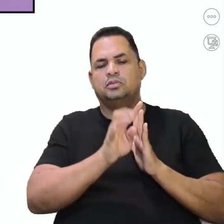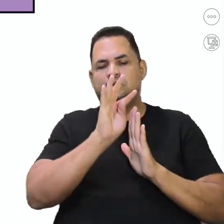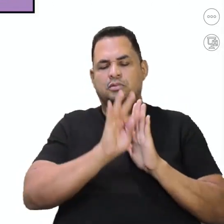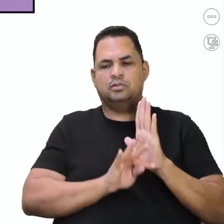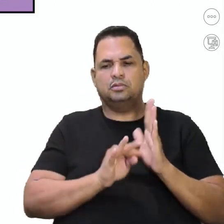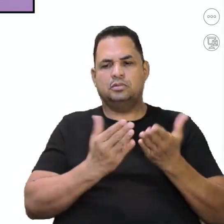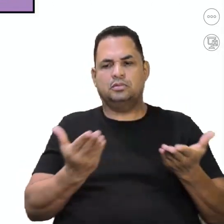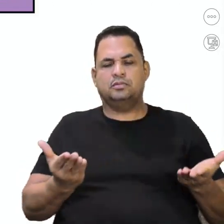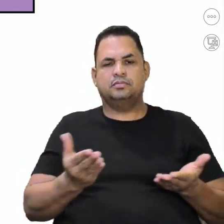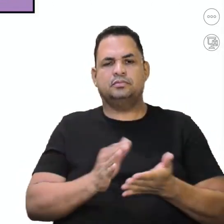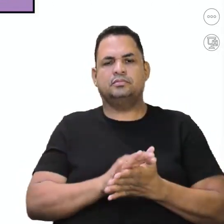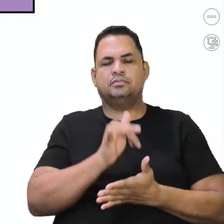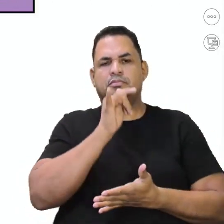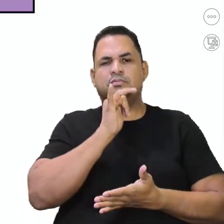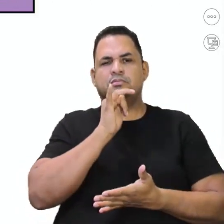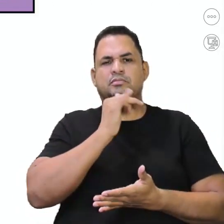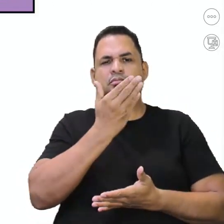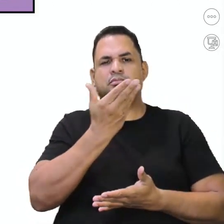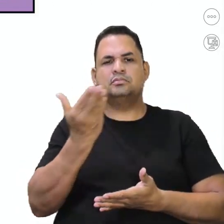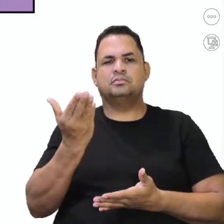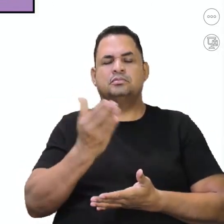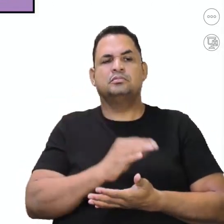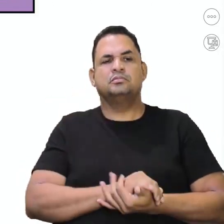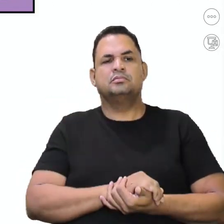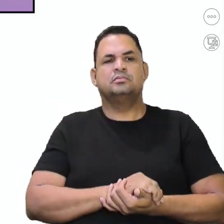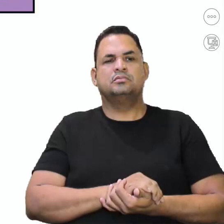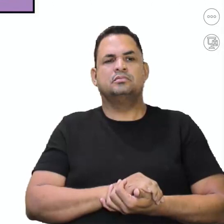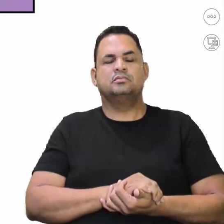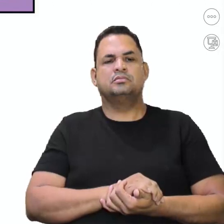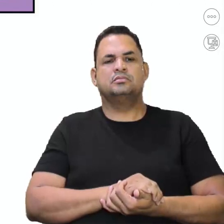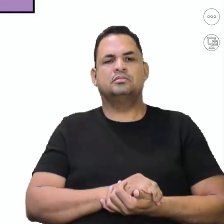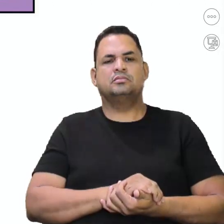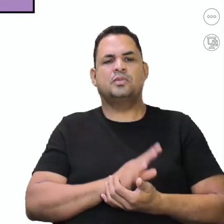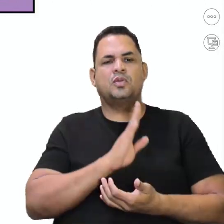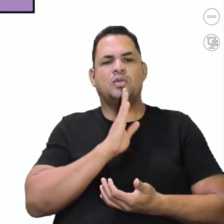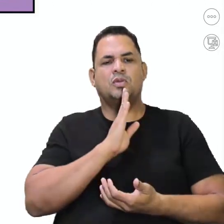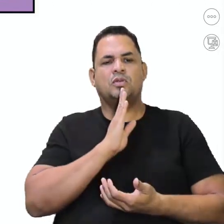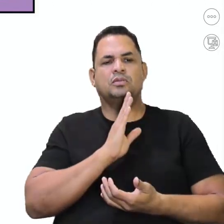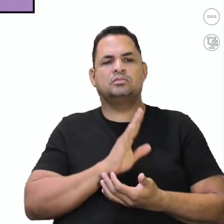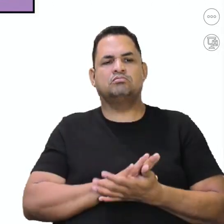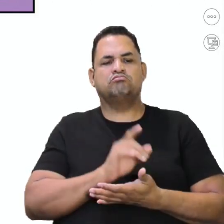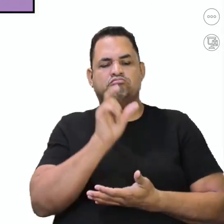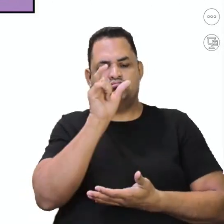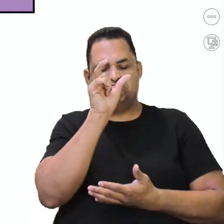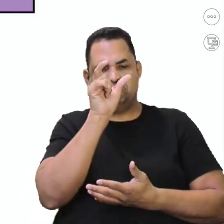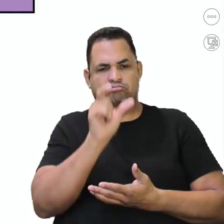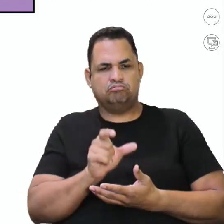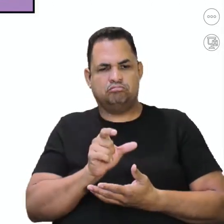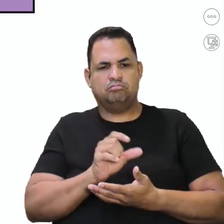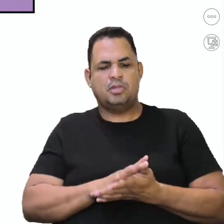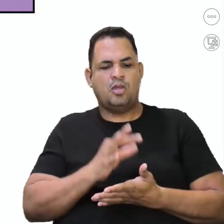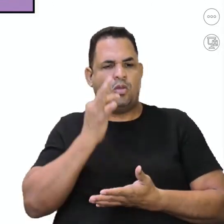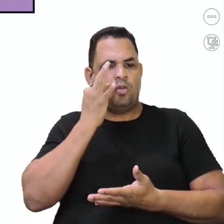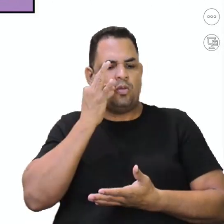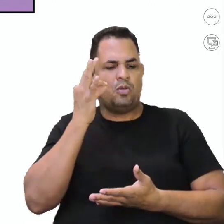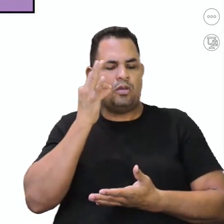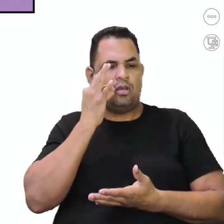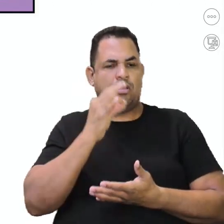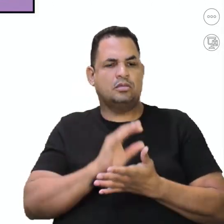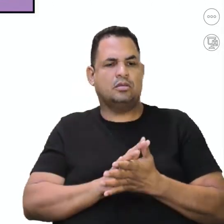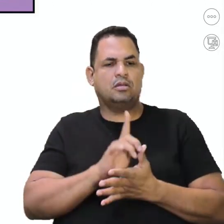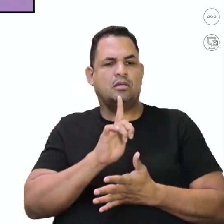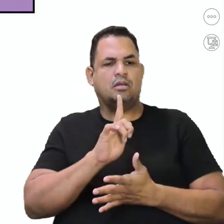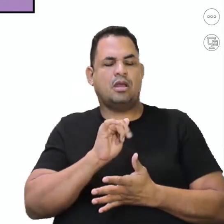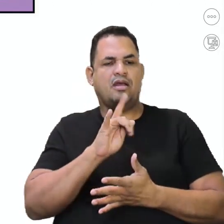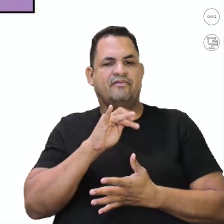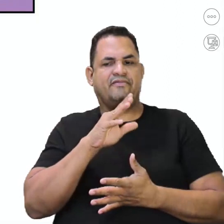textuais. Mas esse aqui, por exemplo, esse aqui é um comic strip. E eu conheço a personagem é um Garfield. Eu já sei